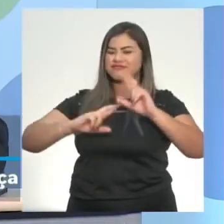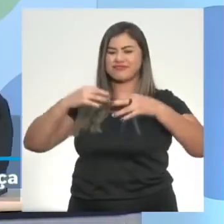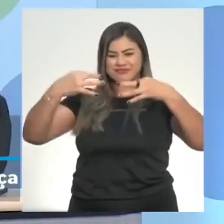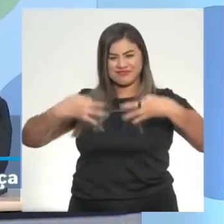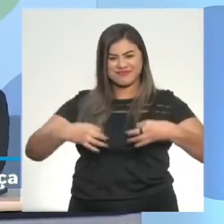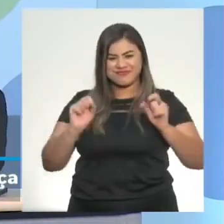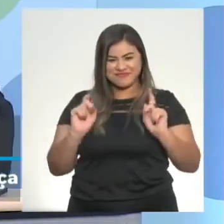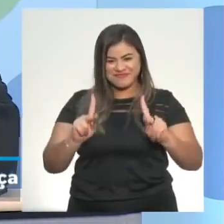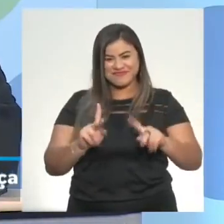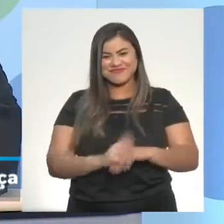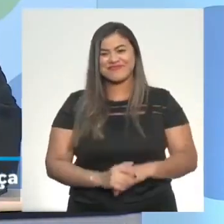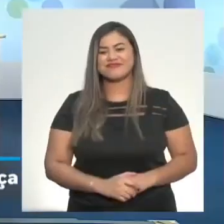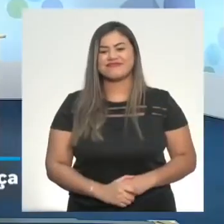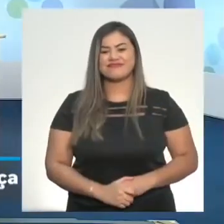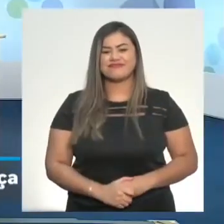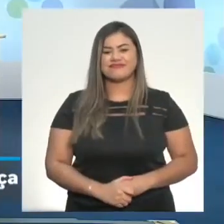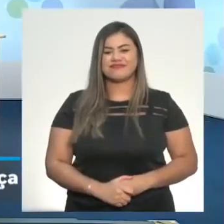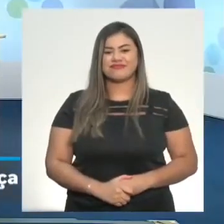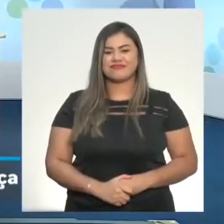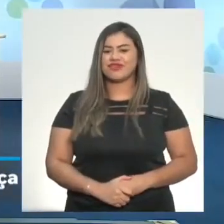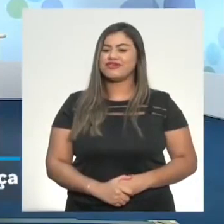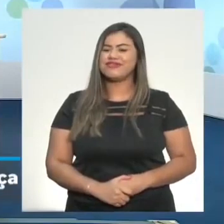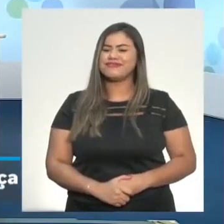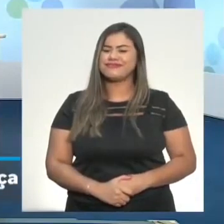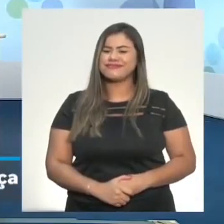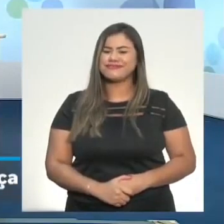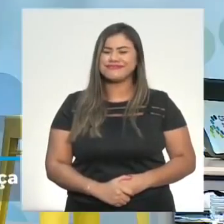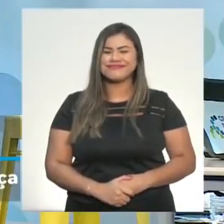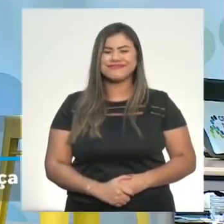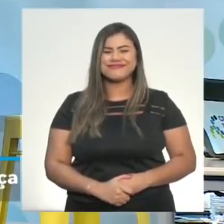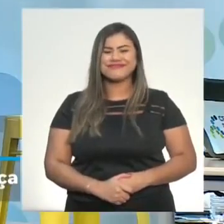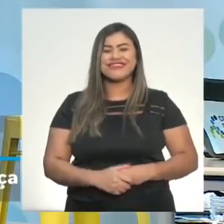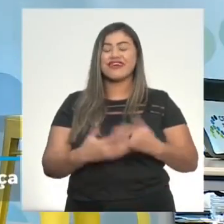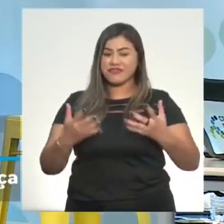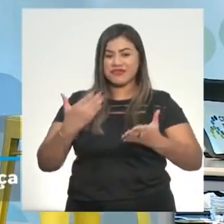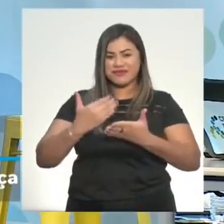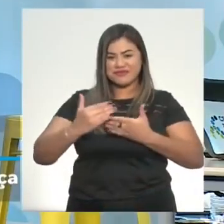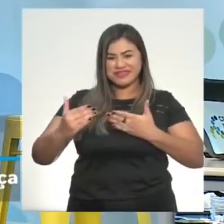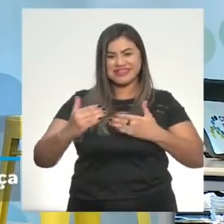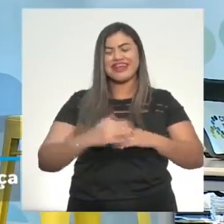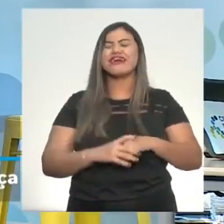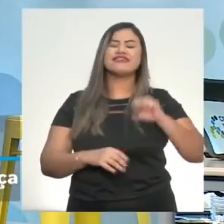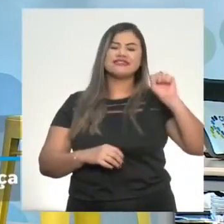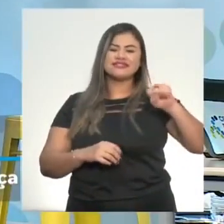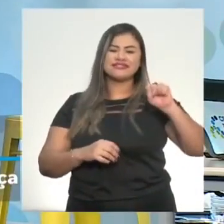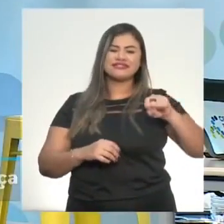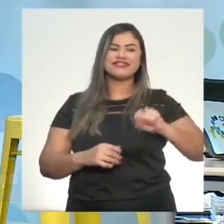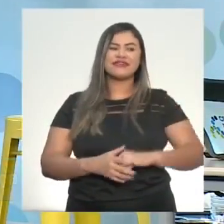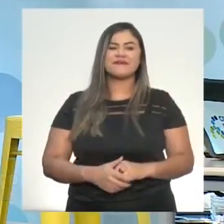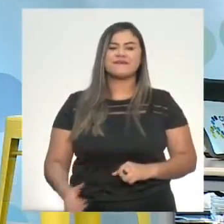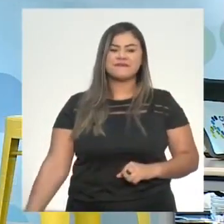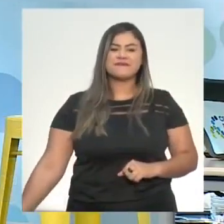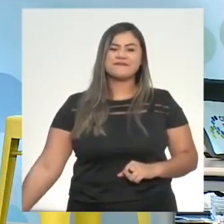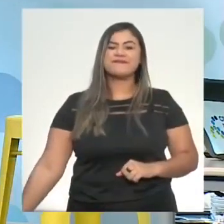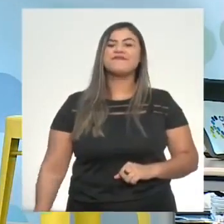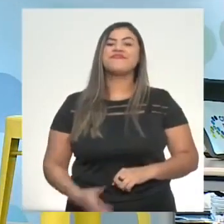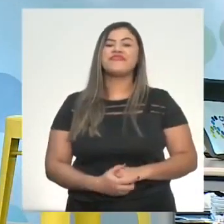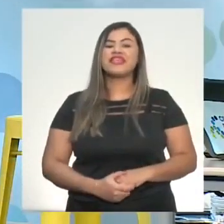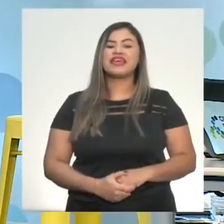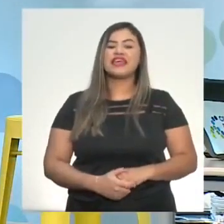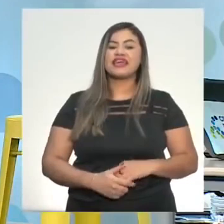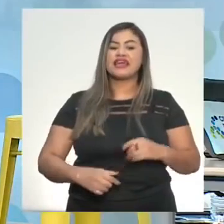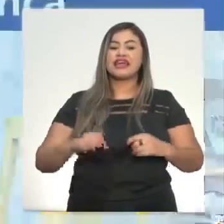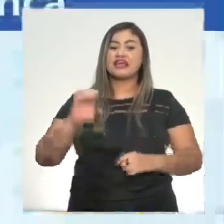aqui com a gente, tá bom? Vamos começar, professora Inês? Vamos. E vamos começar dando ênfase à habilidade desta aula.